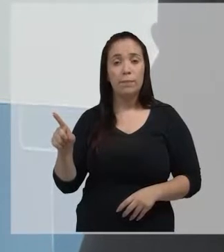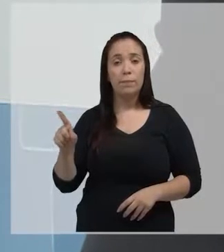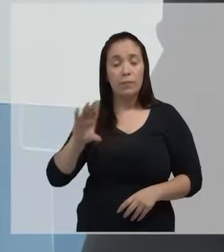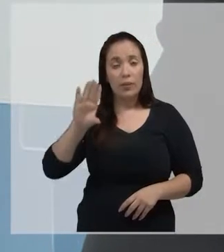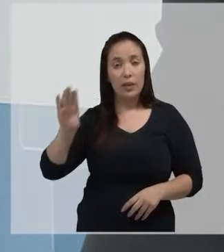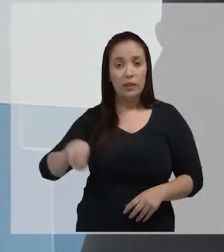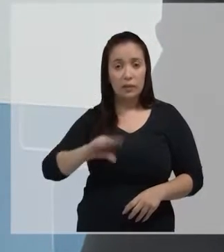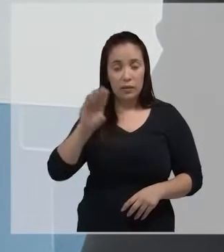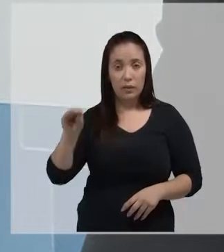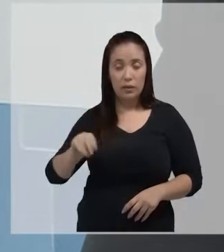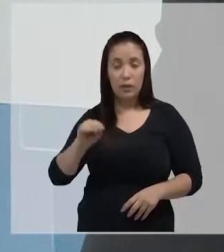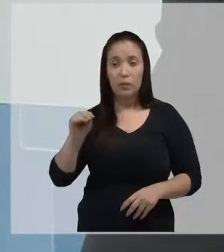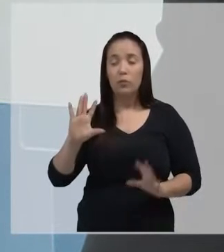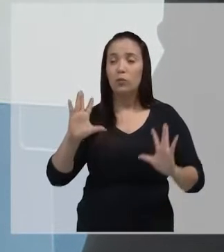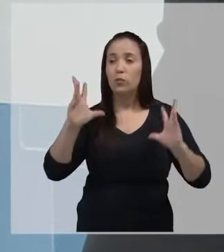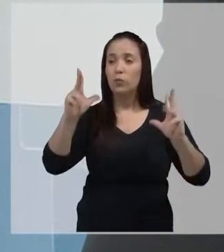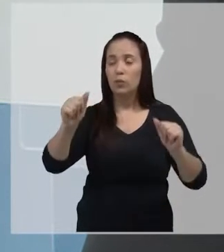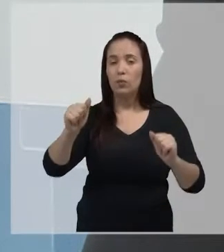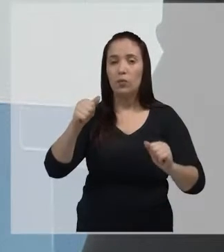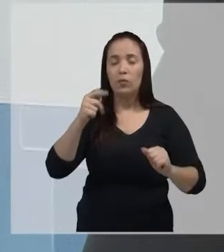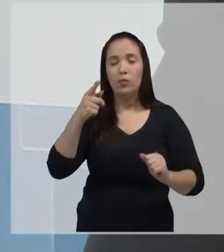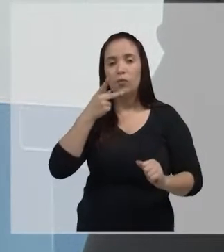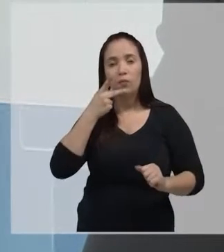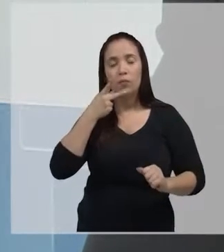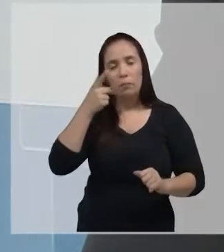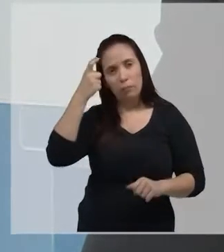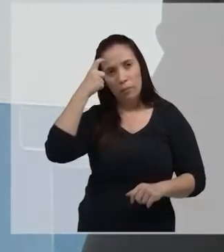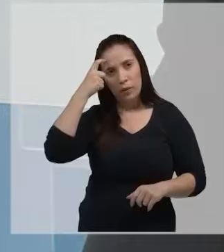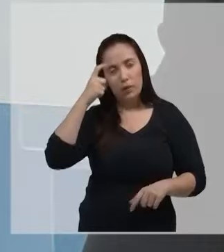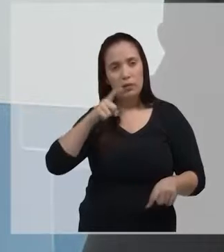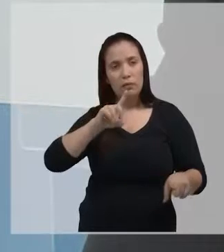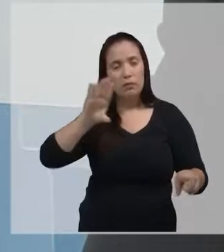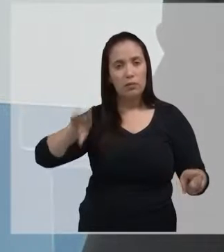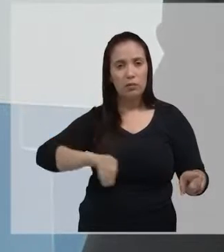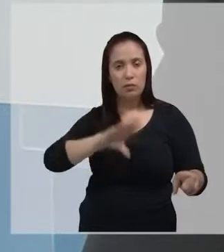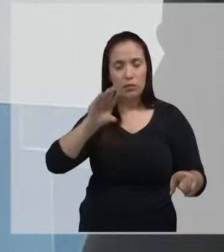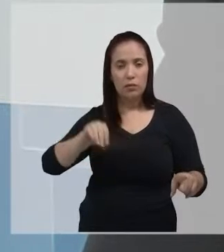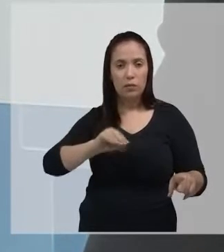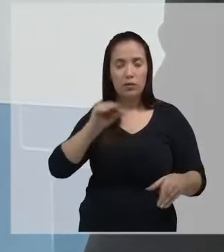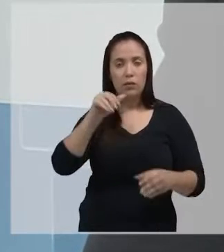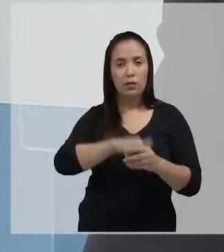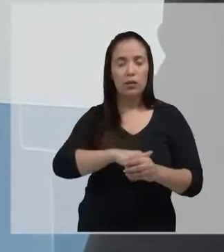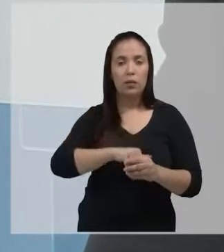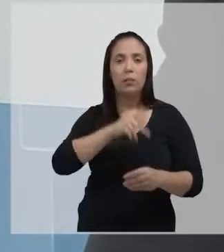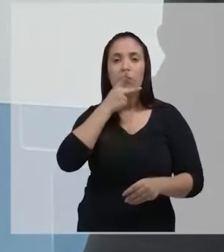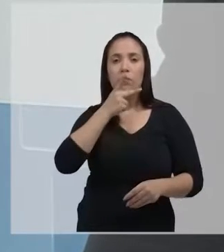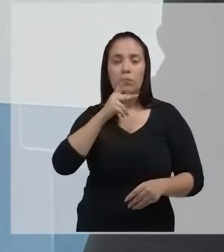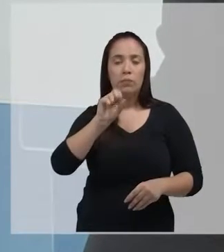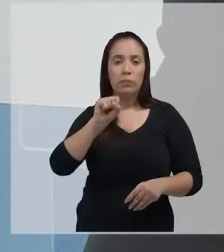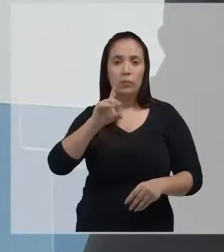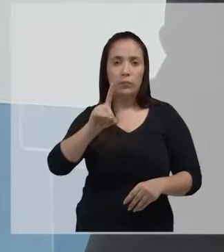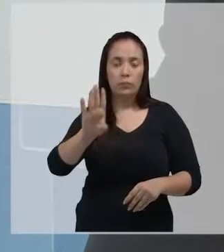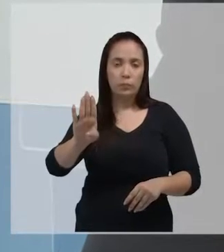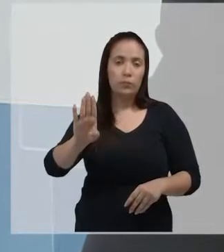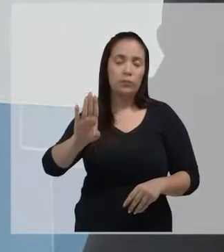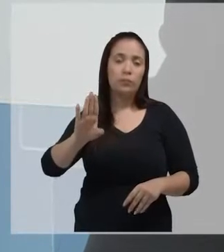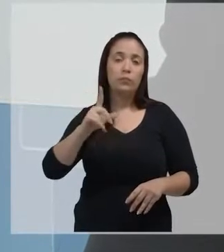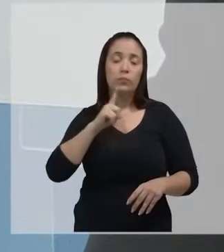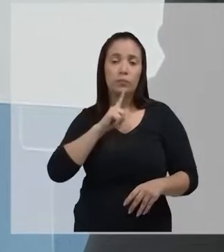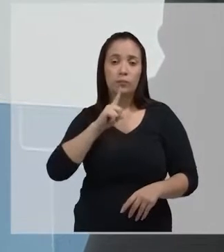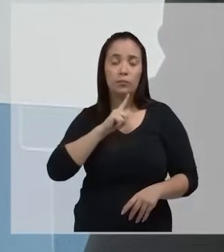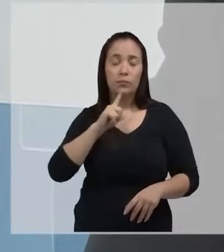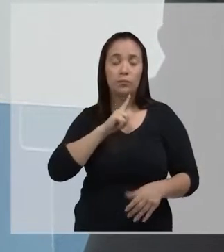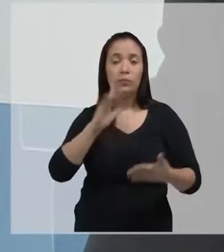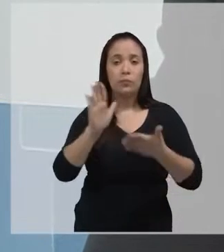em vez das pessoas colocarem que o Ciro poderia ter o apoio do PSDB, figuras exponenciais